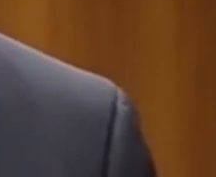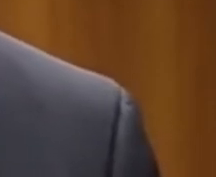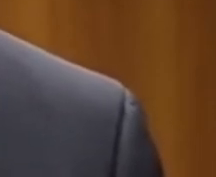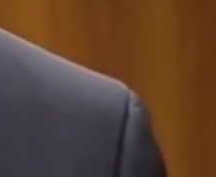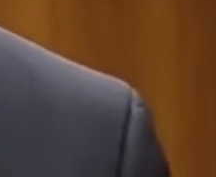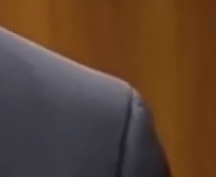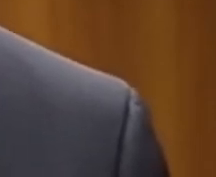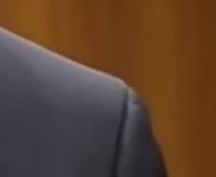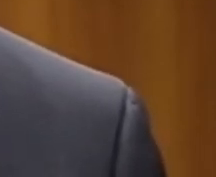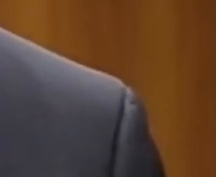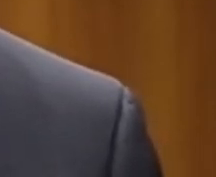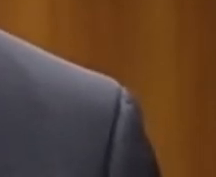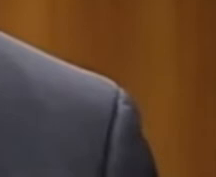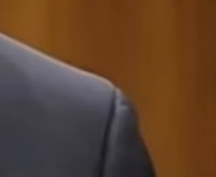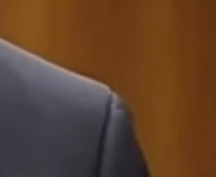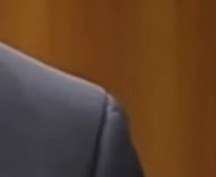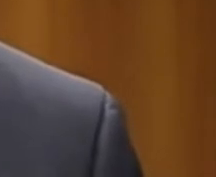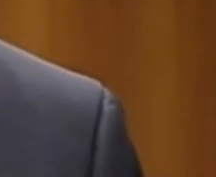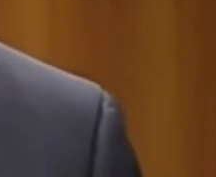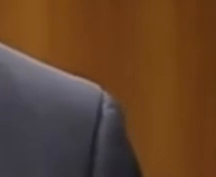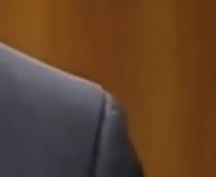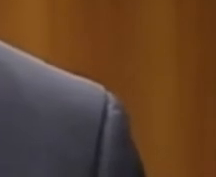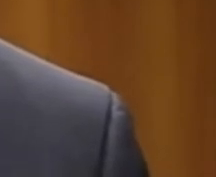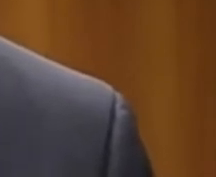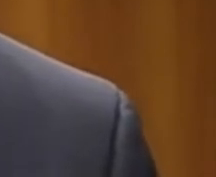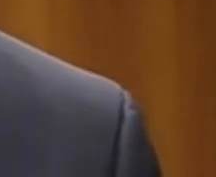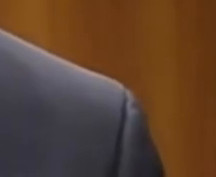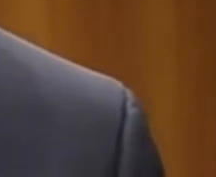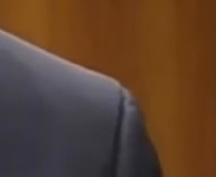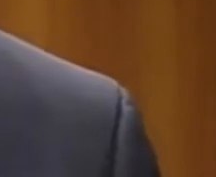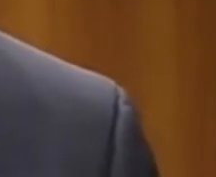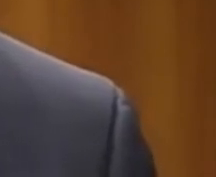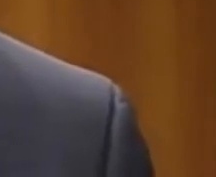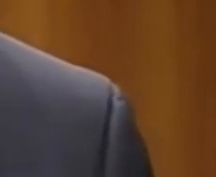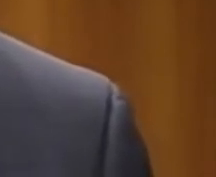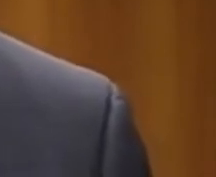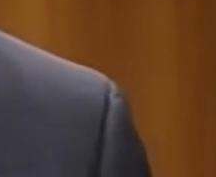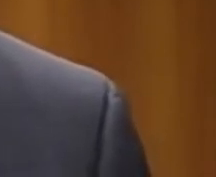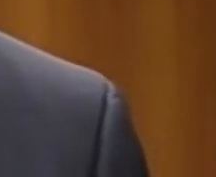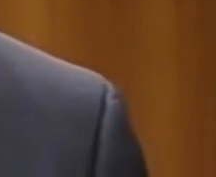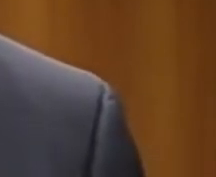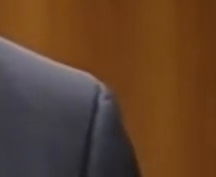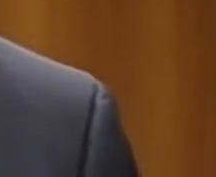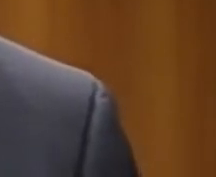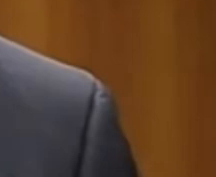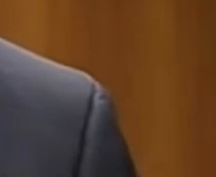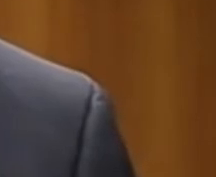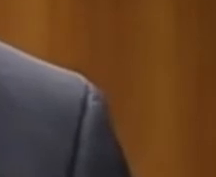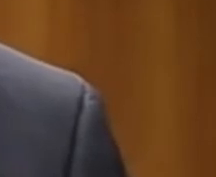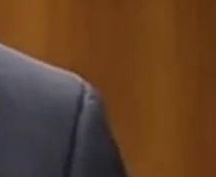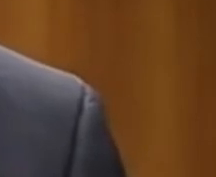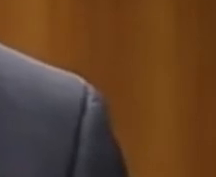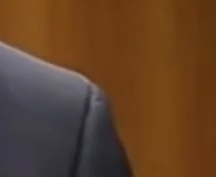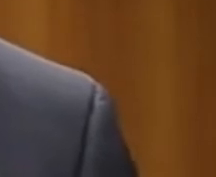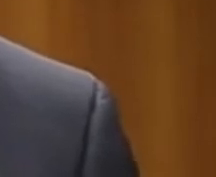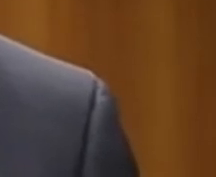que cresci e vivi por mais de 20 anos, que trago não apenas na memória, mas na construção da forma como vejo o